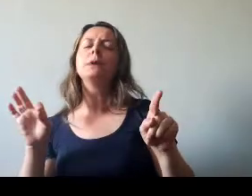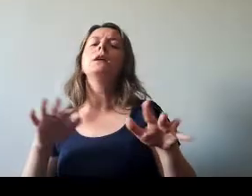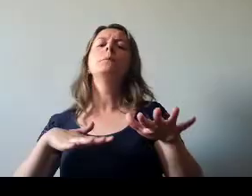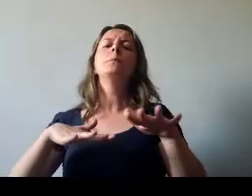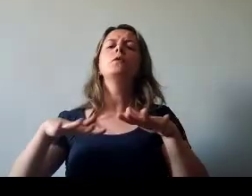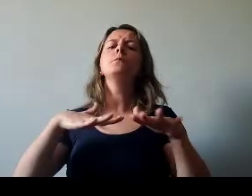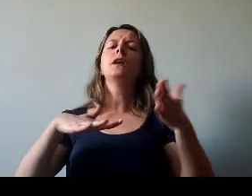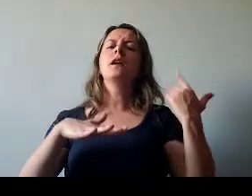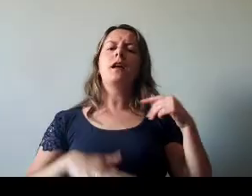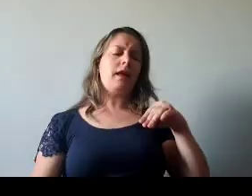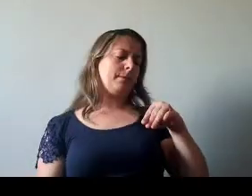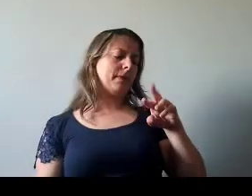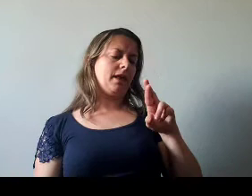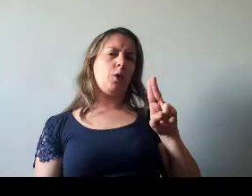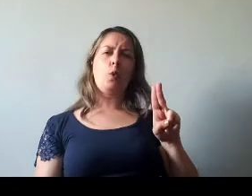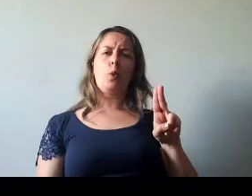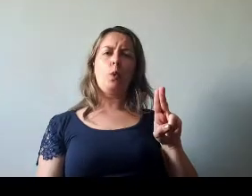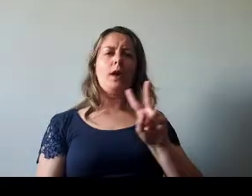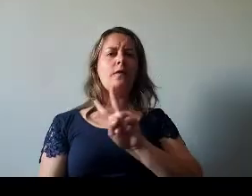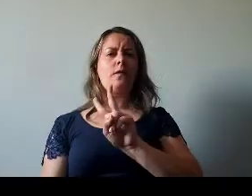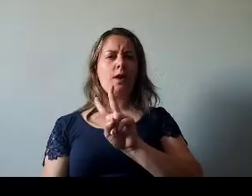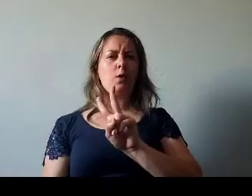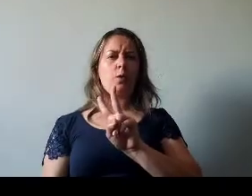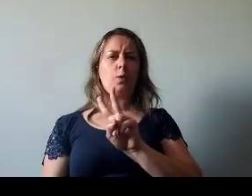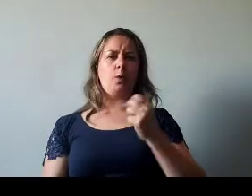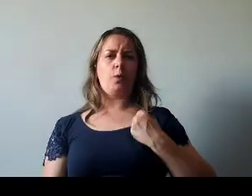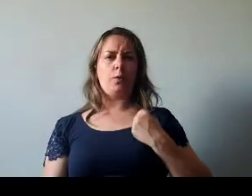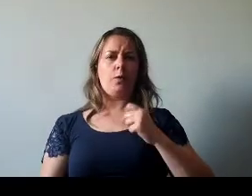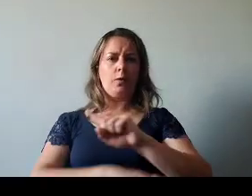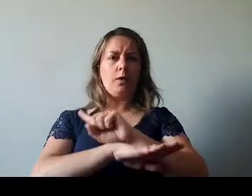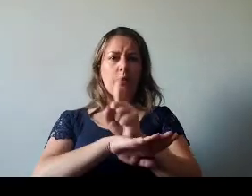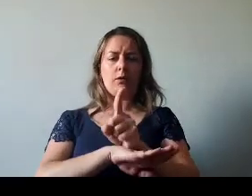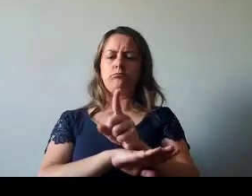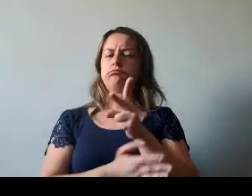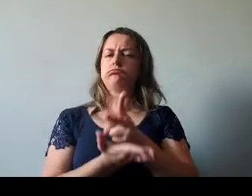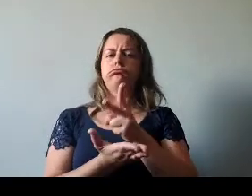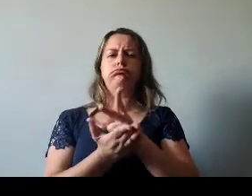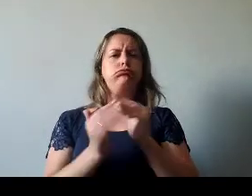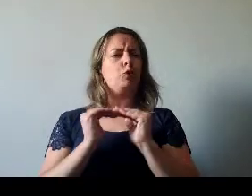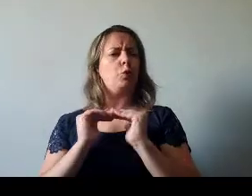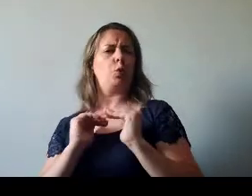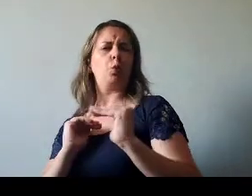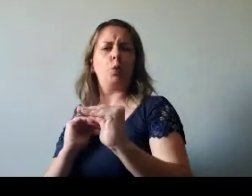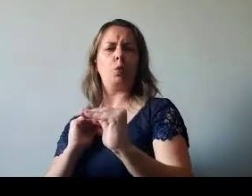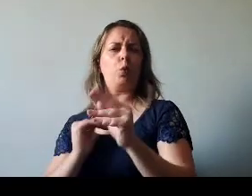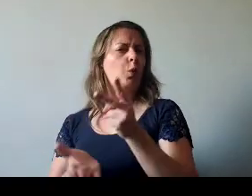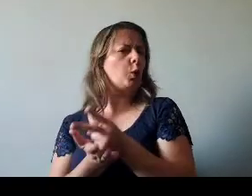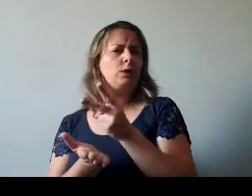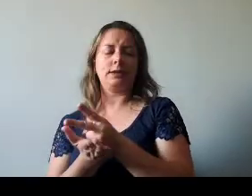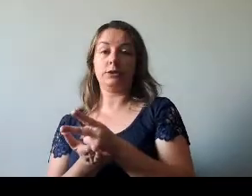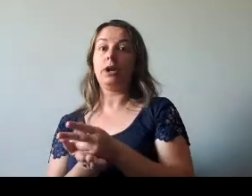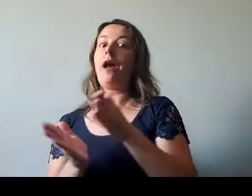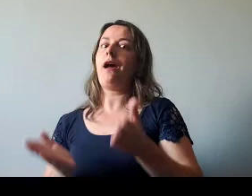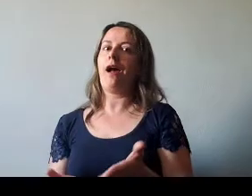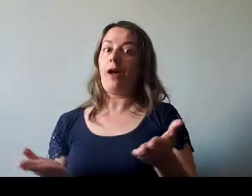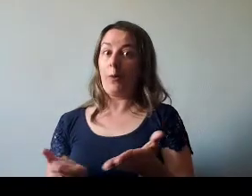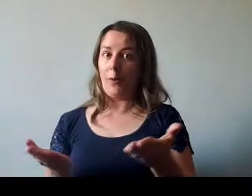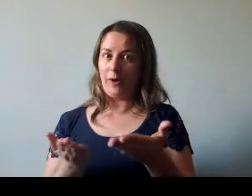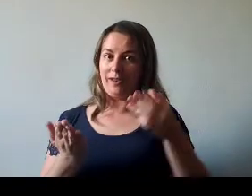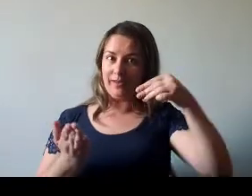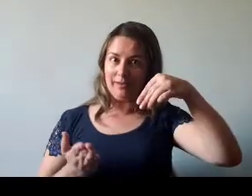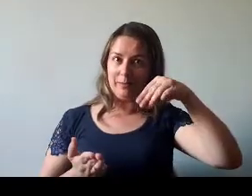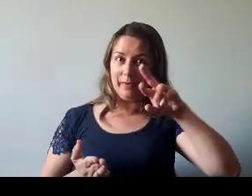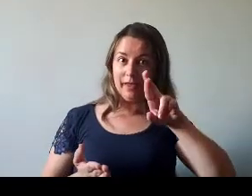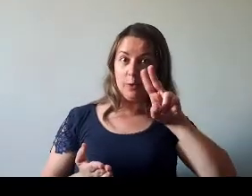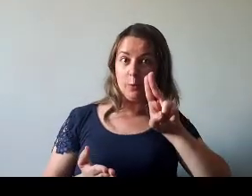velocidade era constante. No movimento retilíneo uniformemente variado, é a aceleração que é constante, a aceleração que